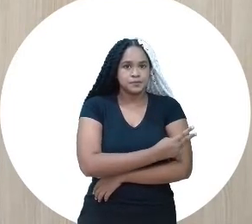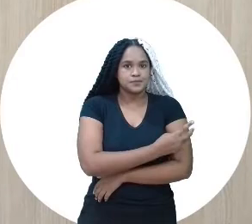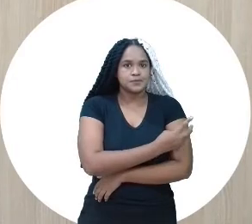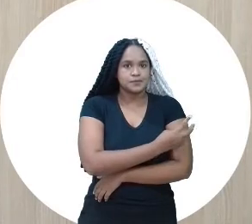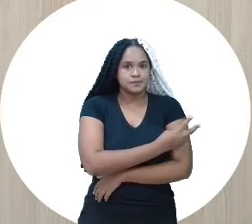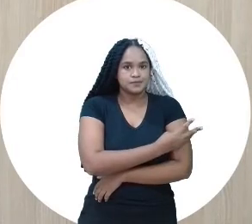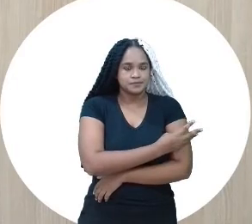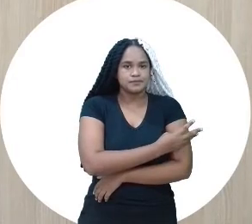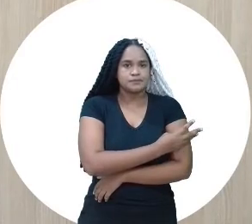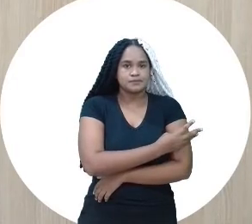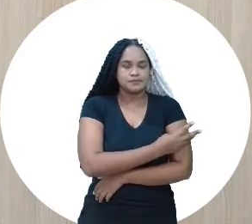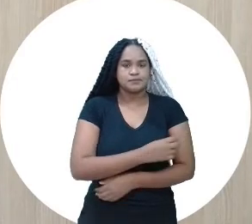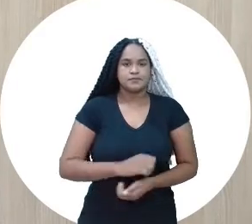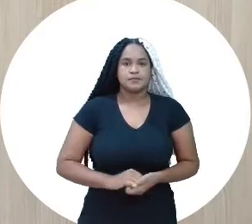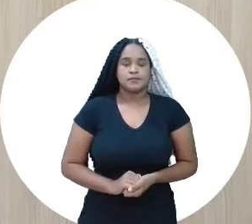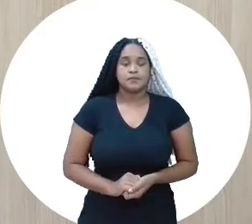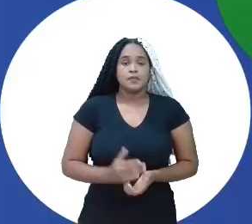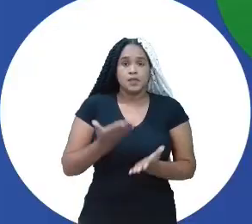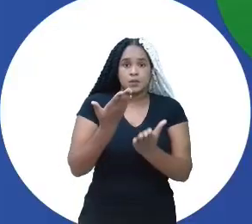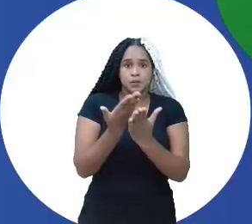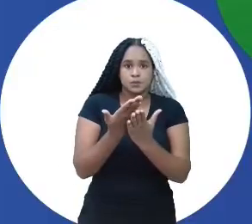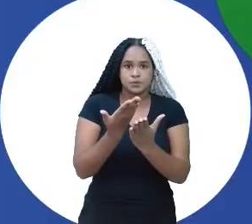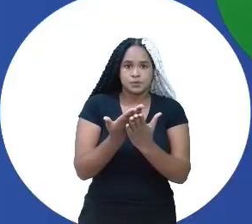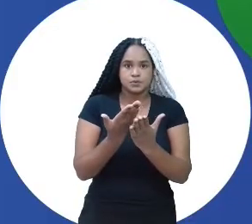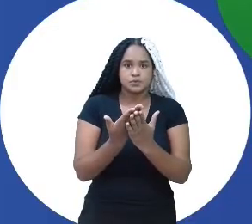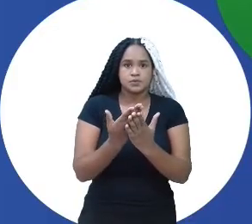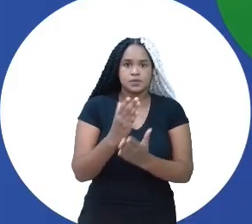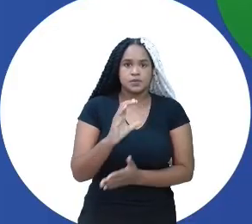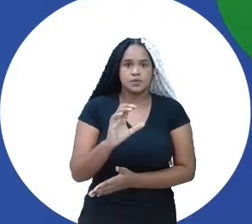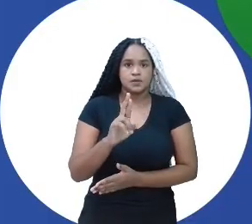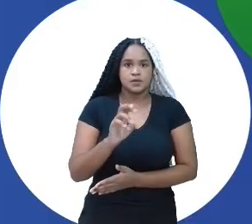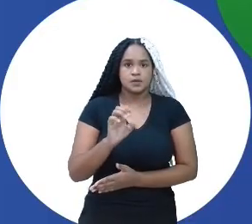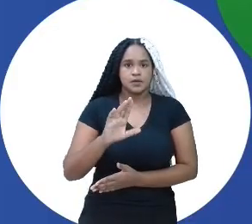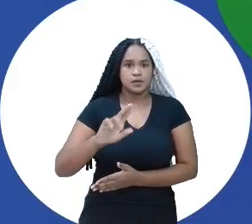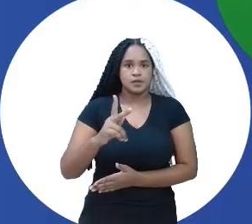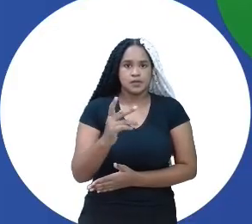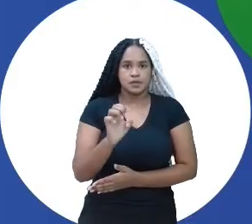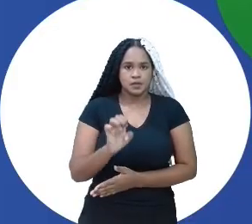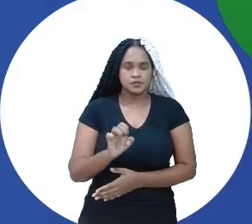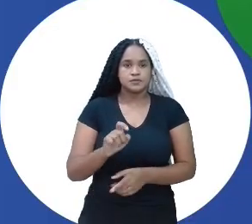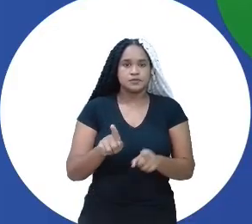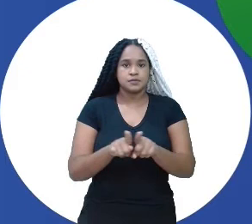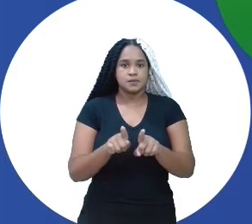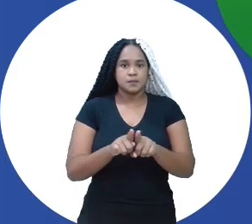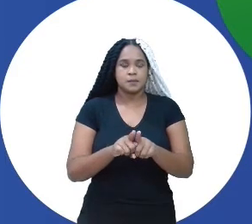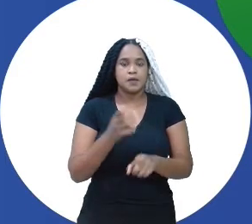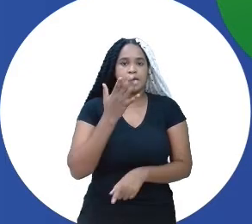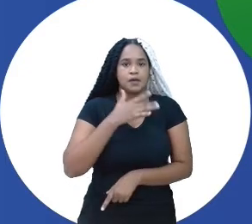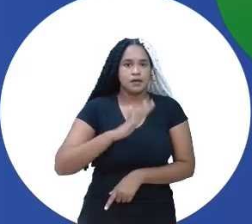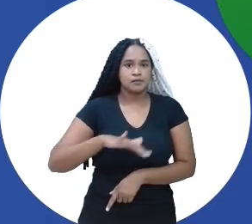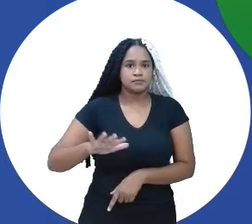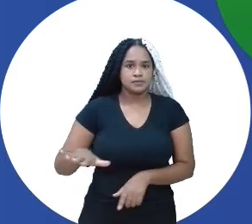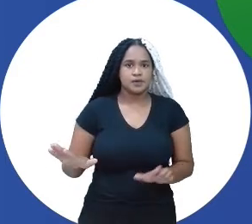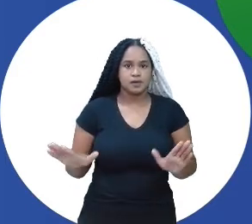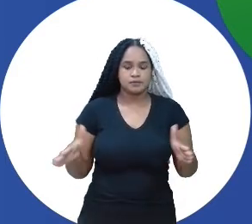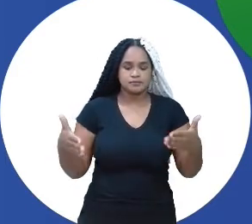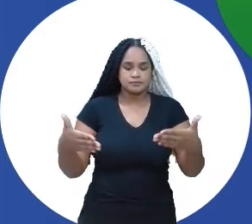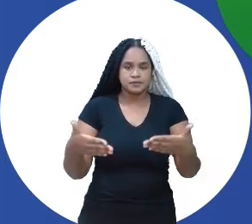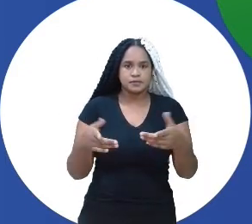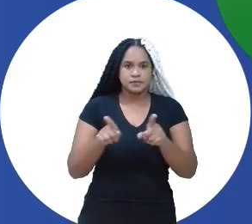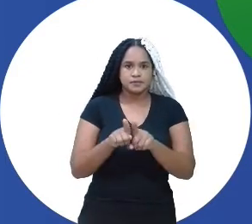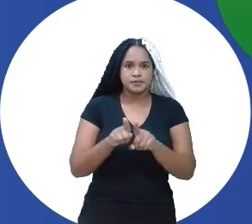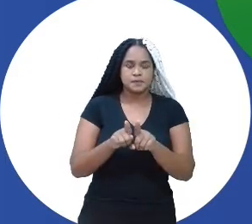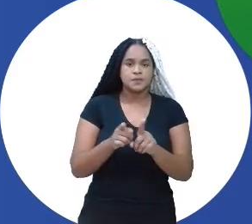fundamental, para os nossos estudantes de creche e pré-escola, ou seja, da educação infantil, e também para os nossos